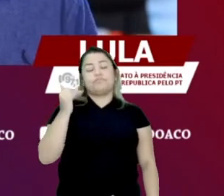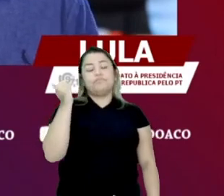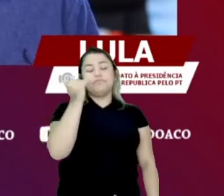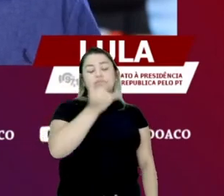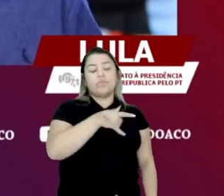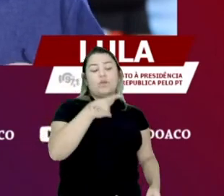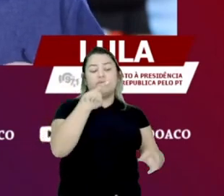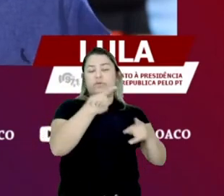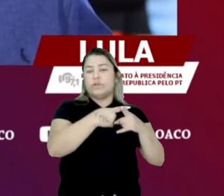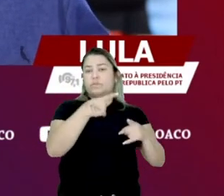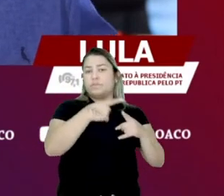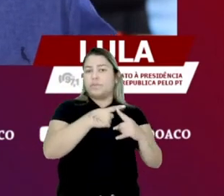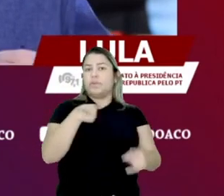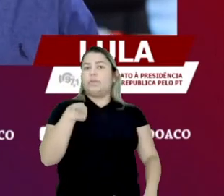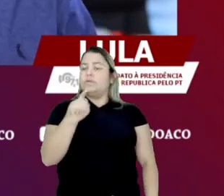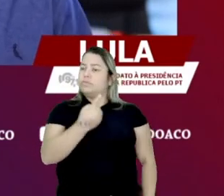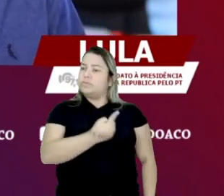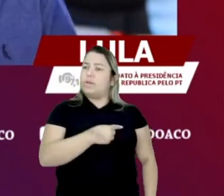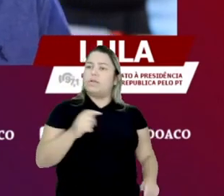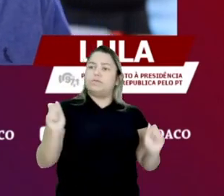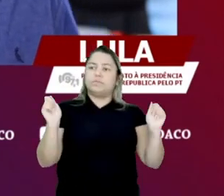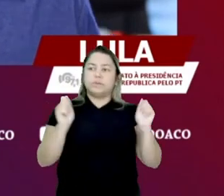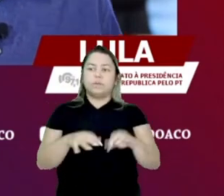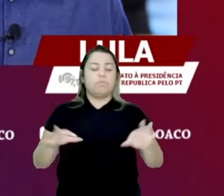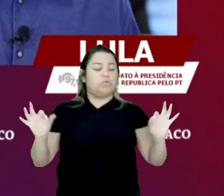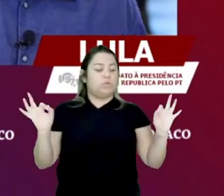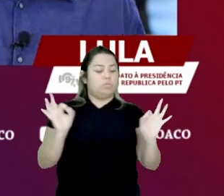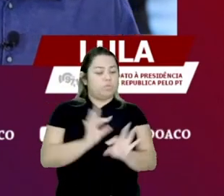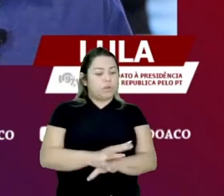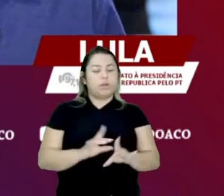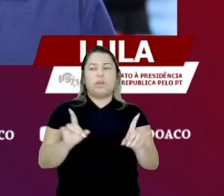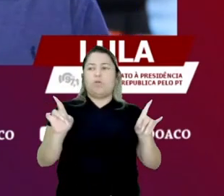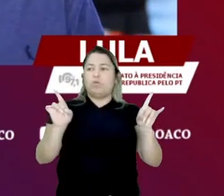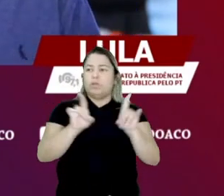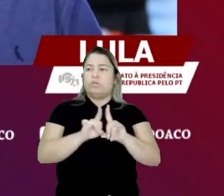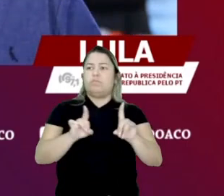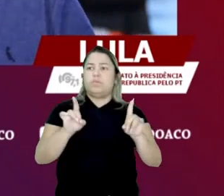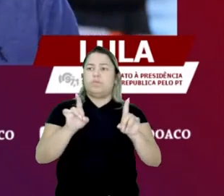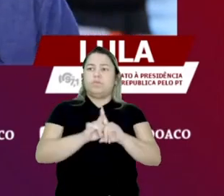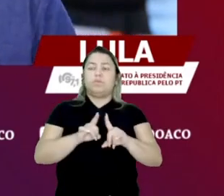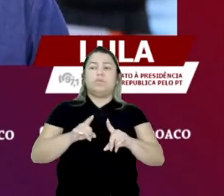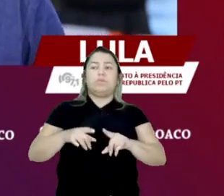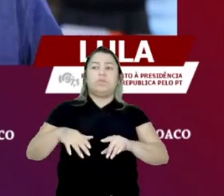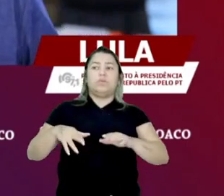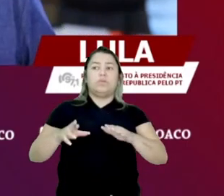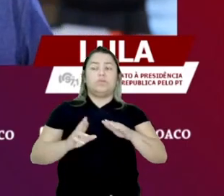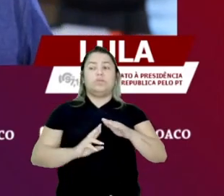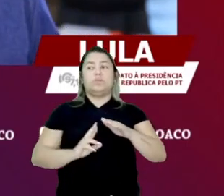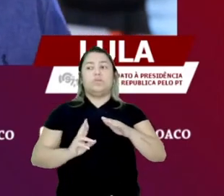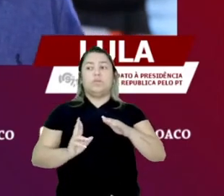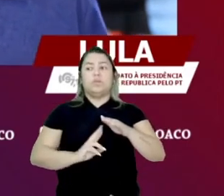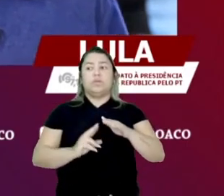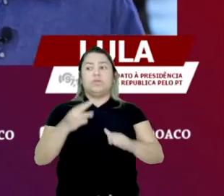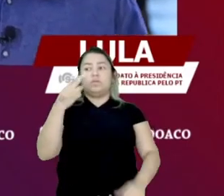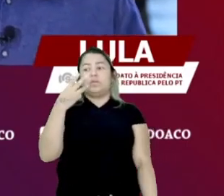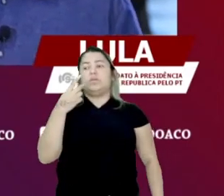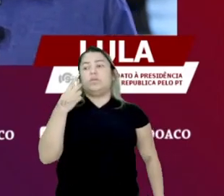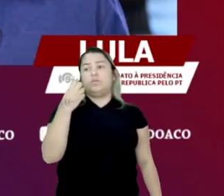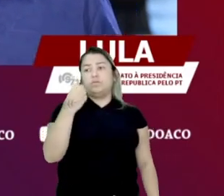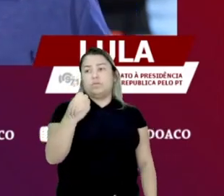terminar. Eu, sinceramente, não posso te dizer agora por que ela está parada, por que ela está andando, sabe, a passo de